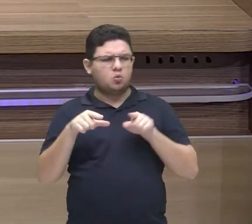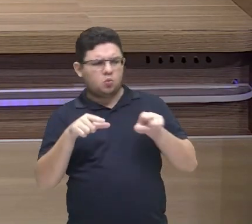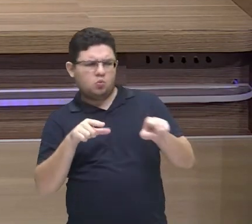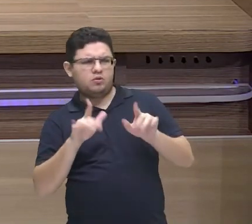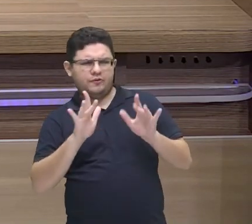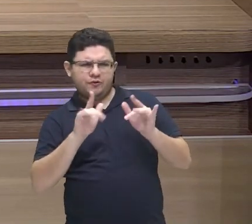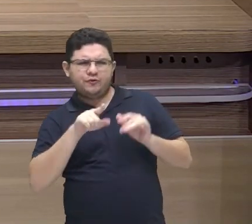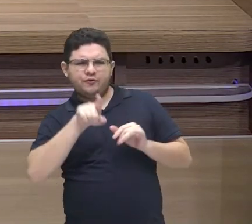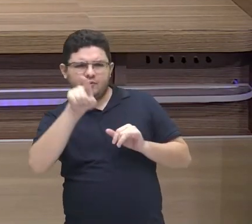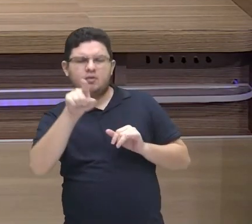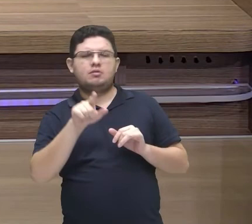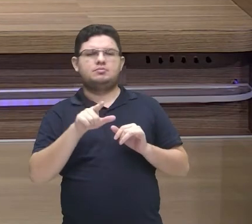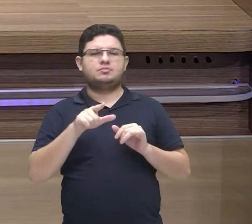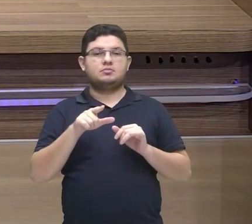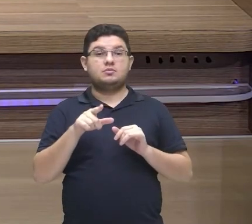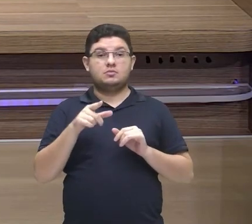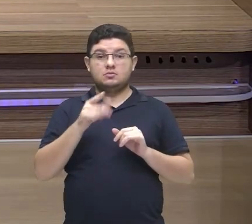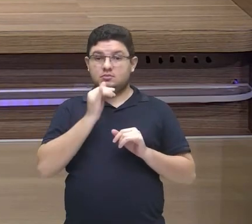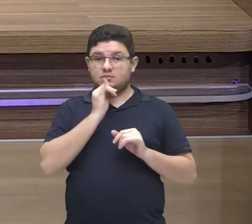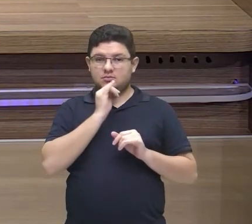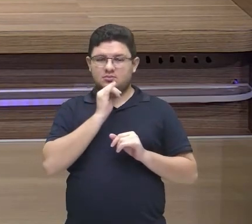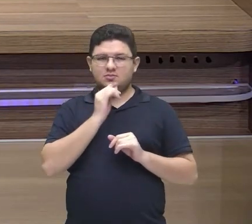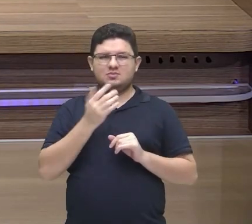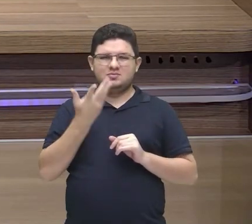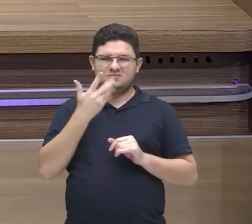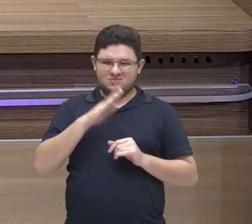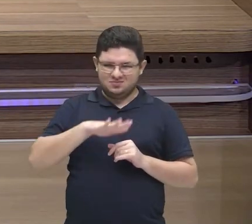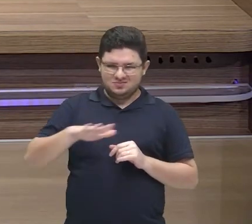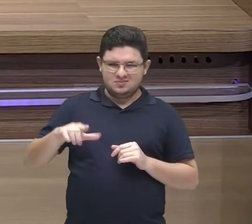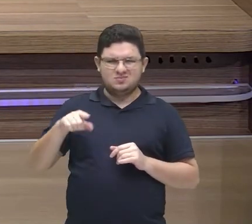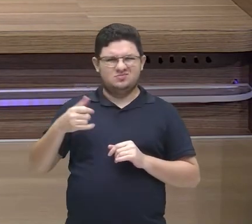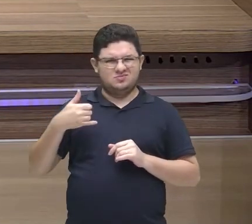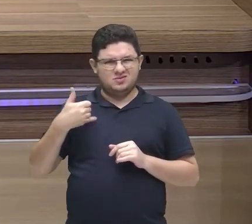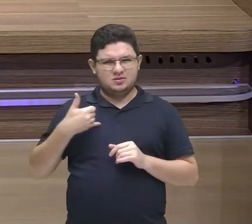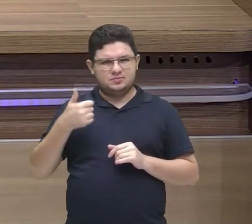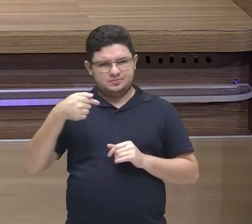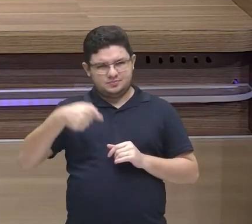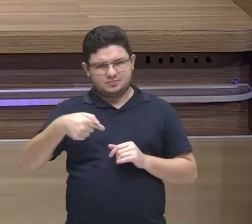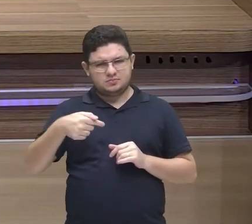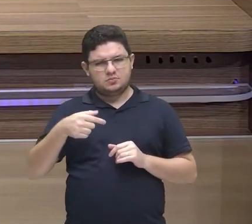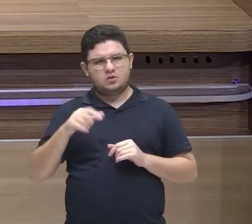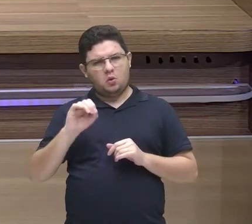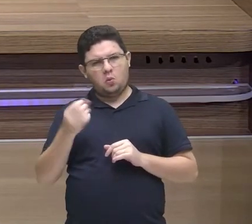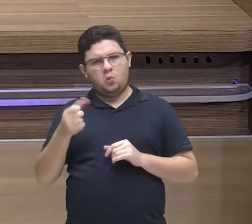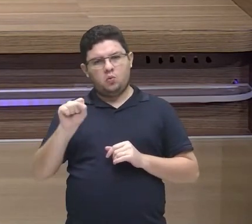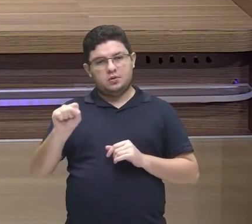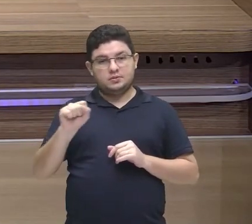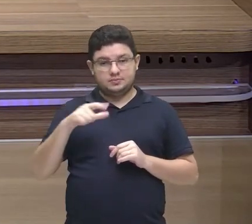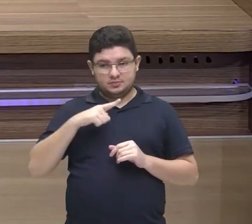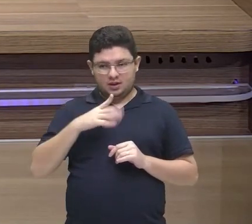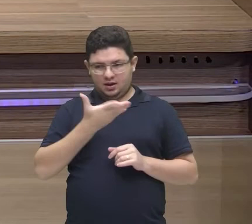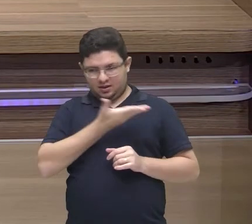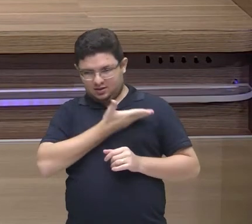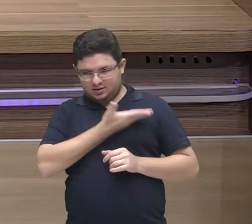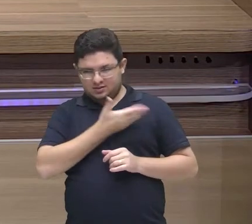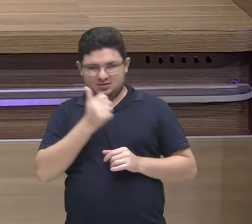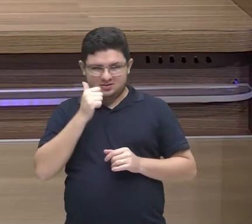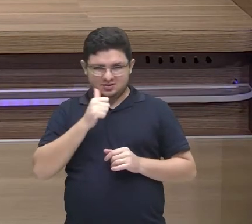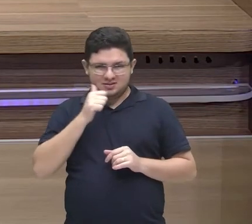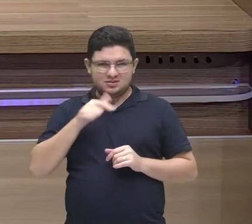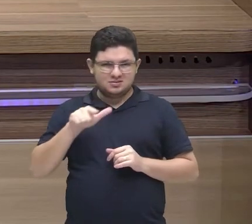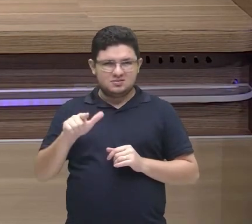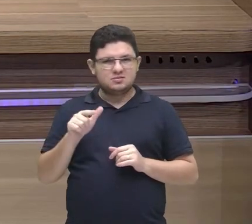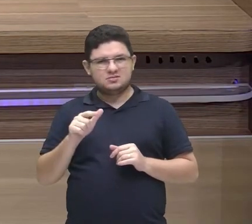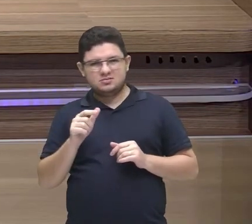pré-escola, né? O menino tem 6, 7 anos de idade, já tem uma coleguinha que eles são muito afins,